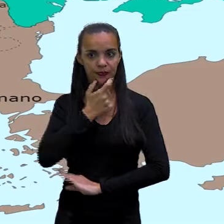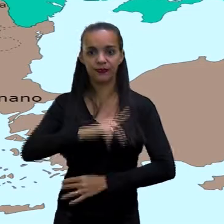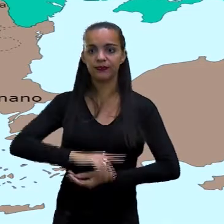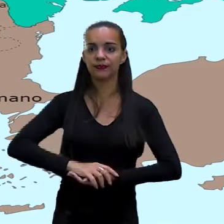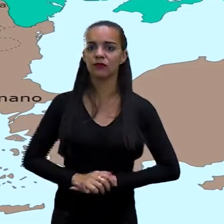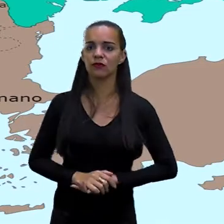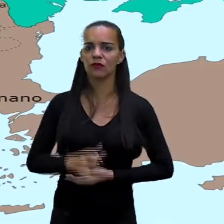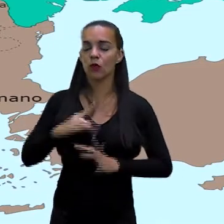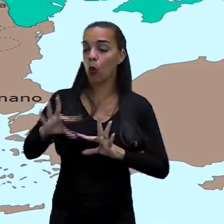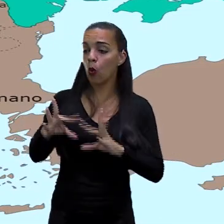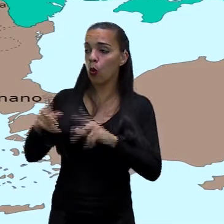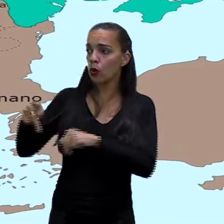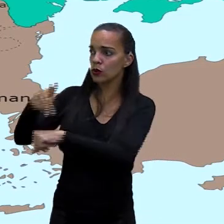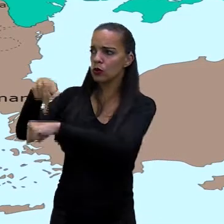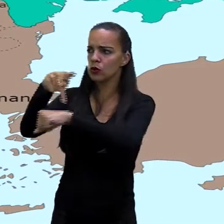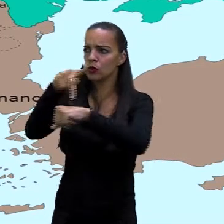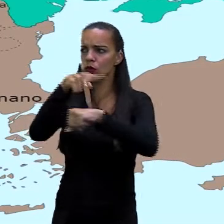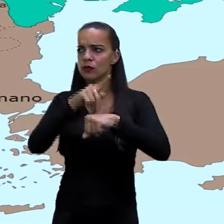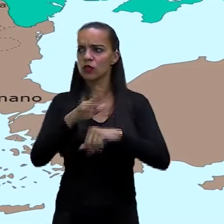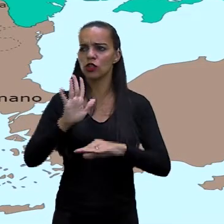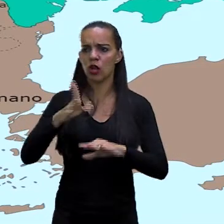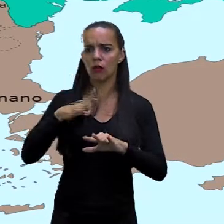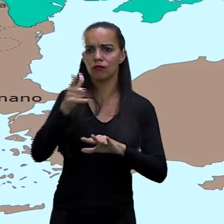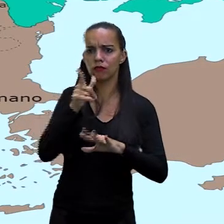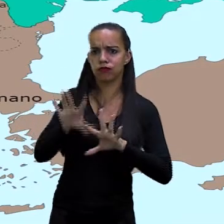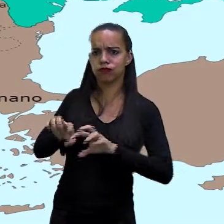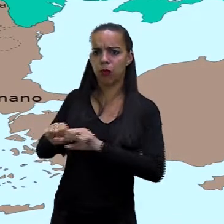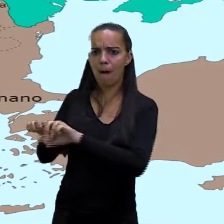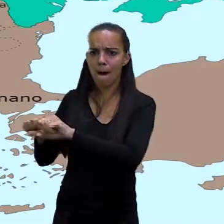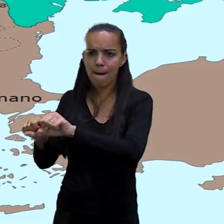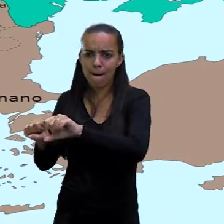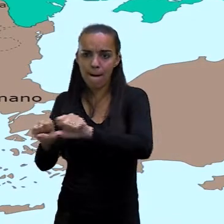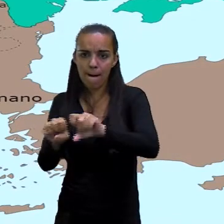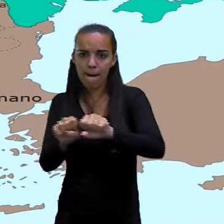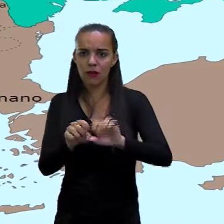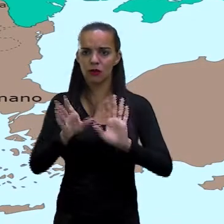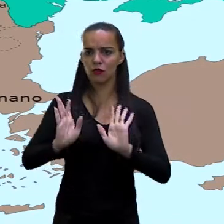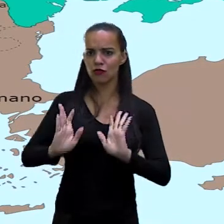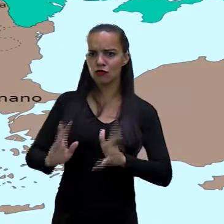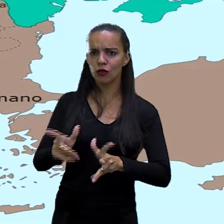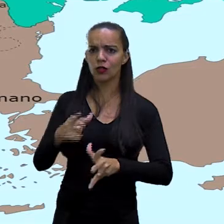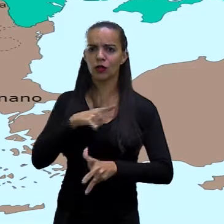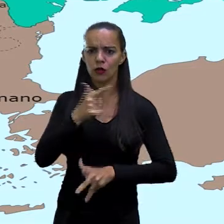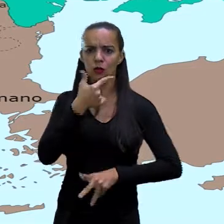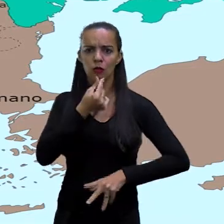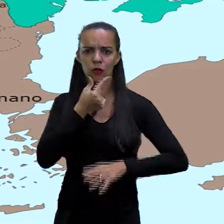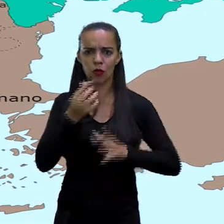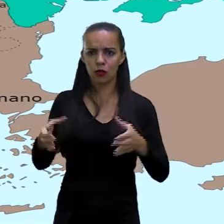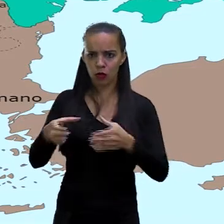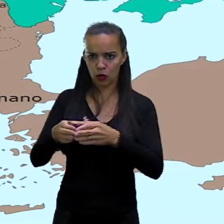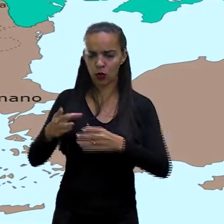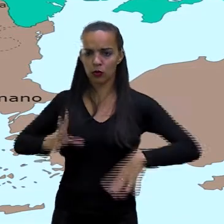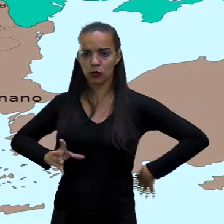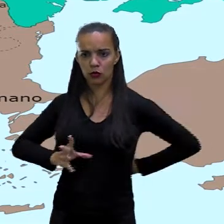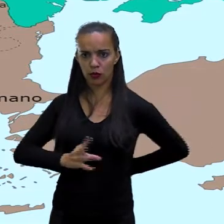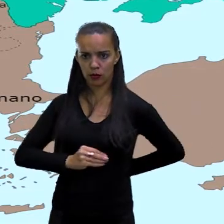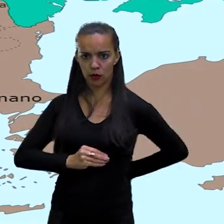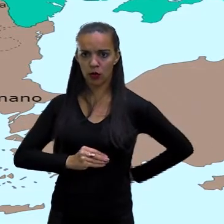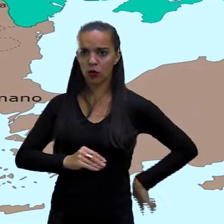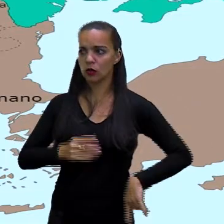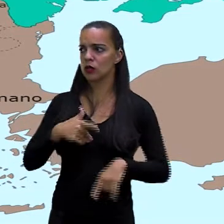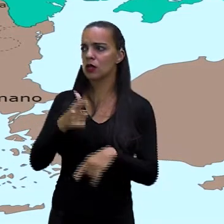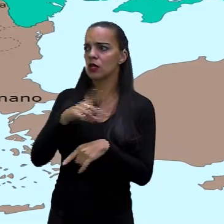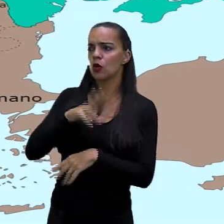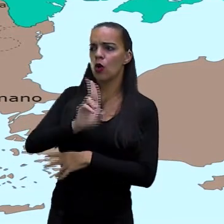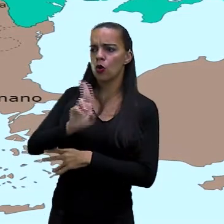todos os outros países que foram dominados de norte a sul pelas tropas napoleônicas, ficaram